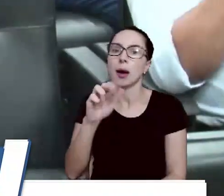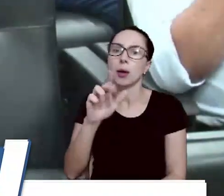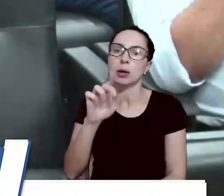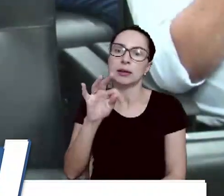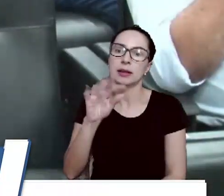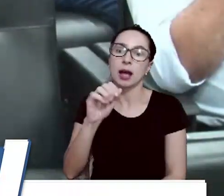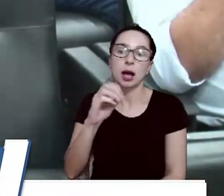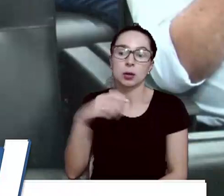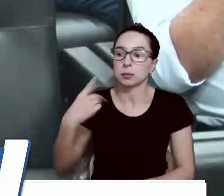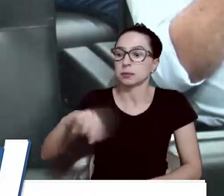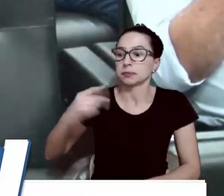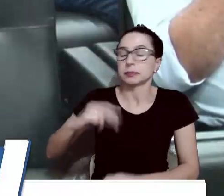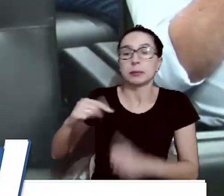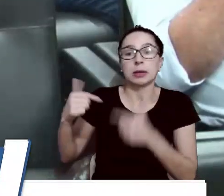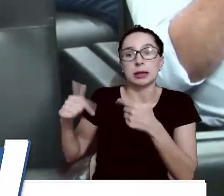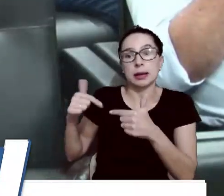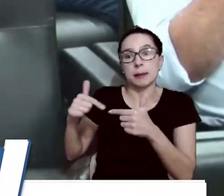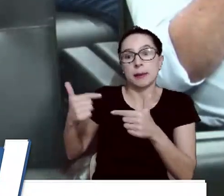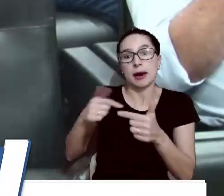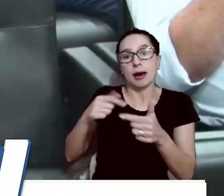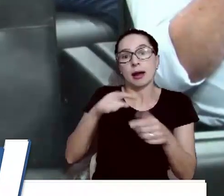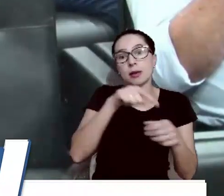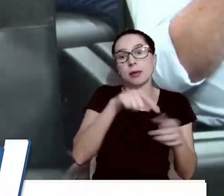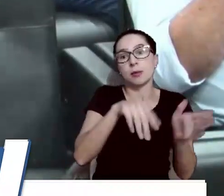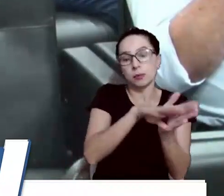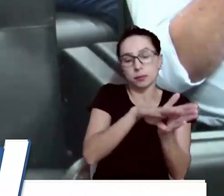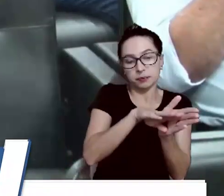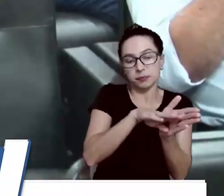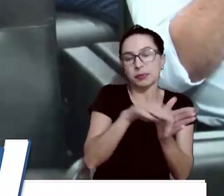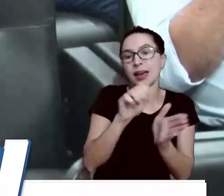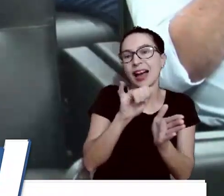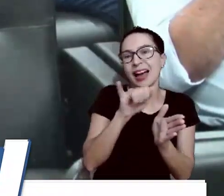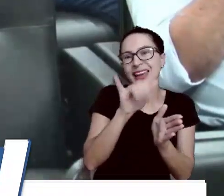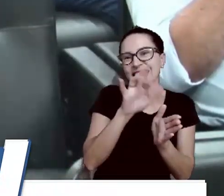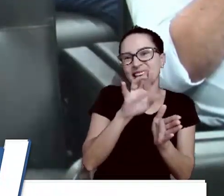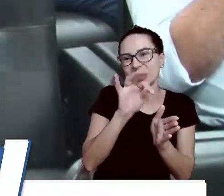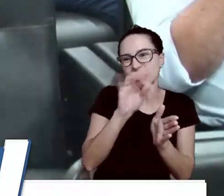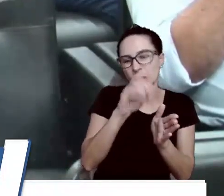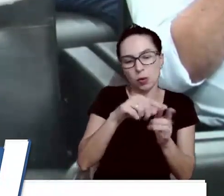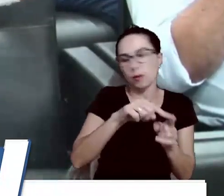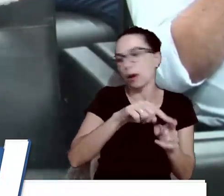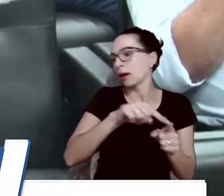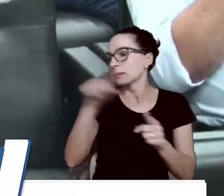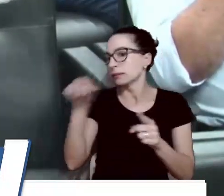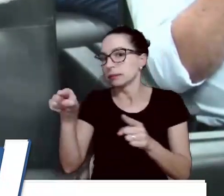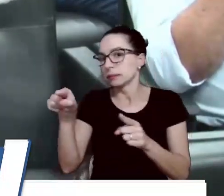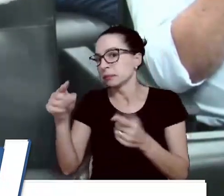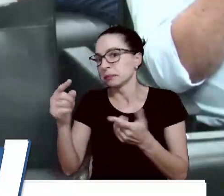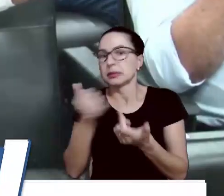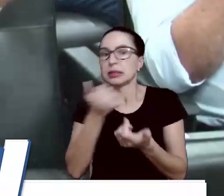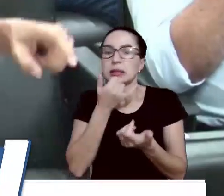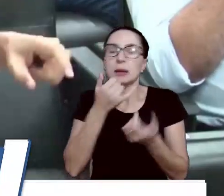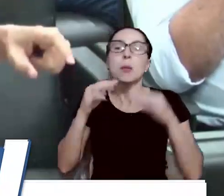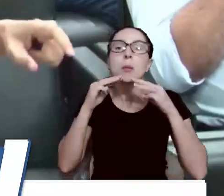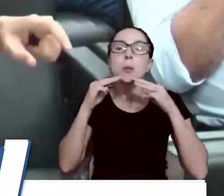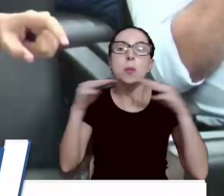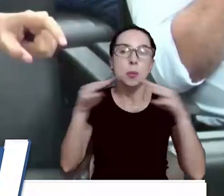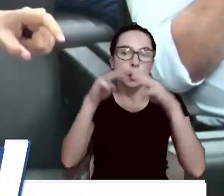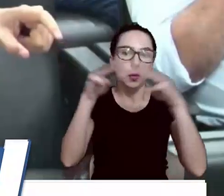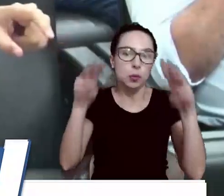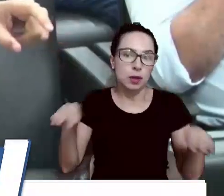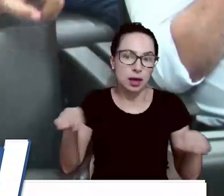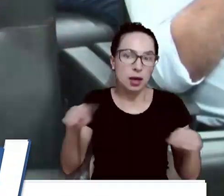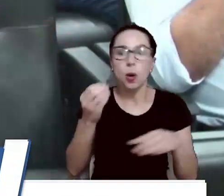ela sai do terminal Ayrton Senna, tem que vir para outro ponto, tipo ali onde é o museu, ou para o